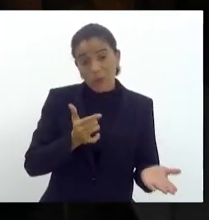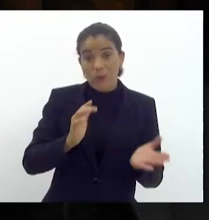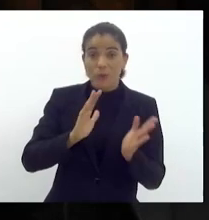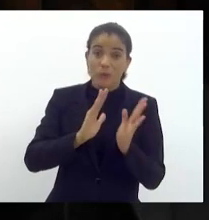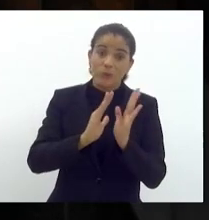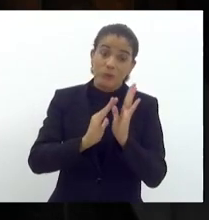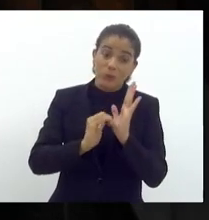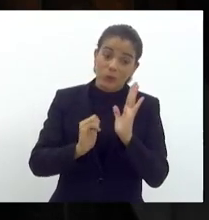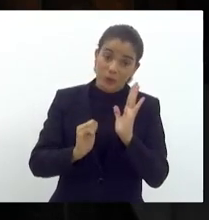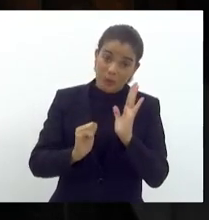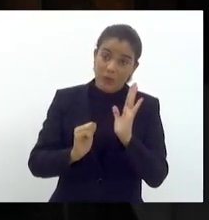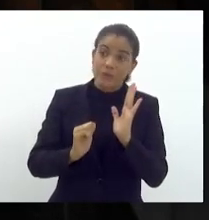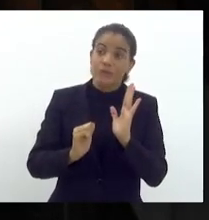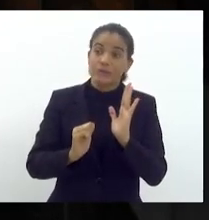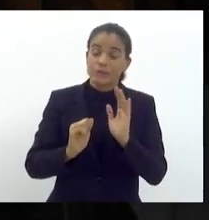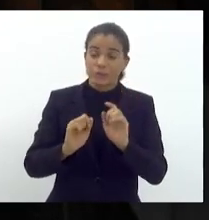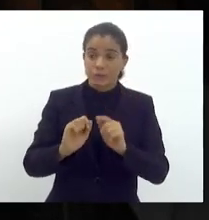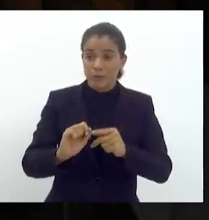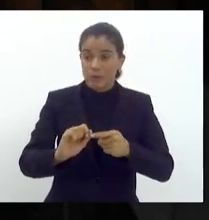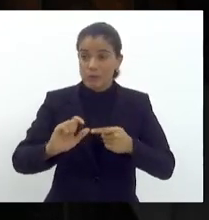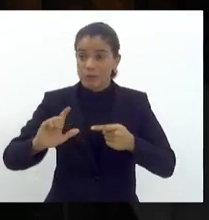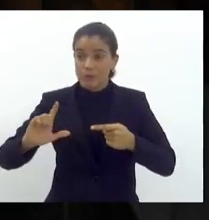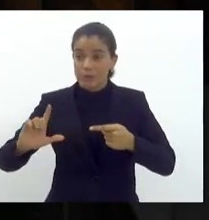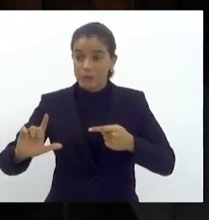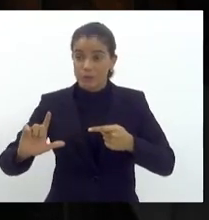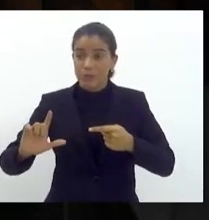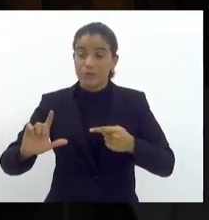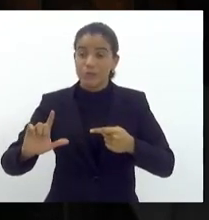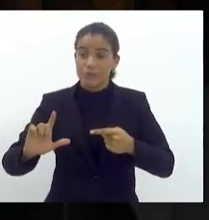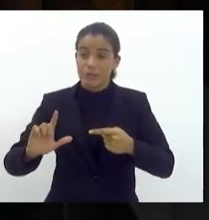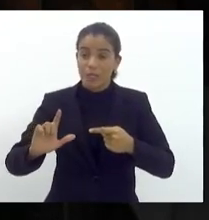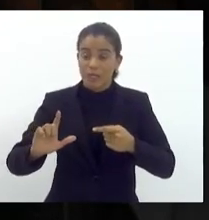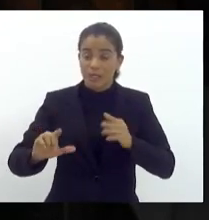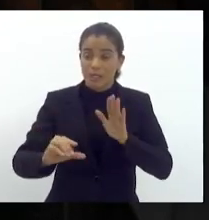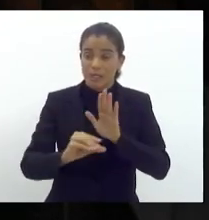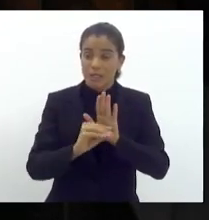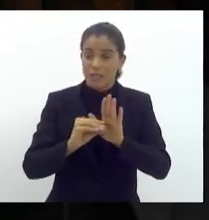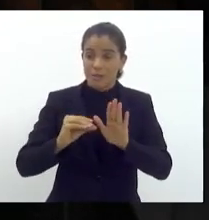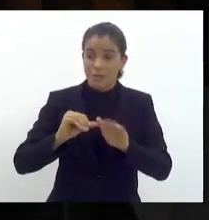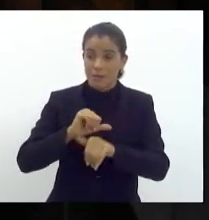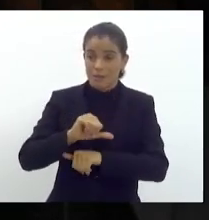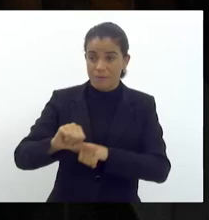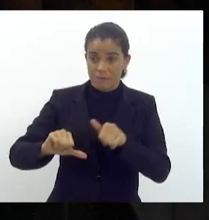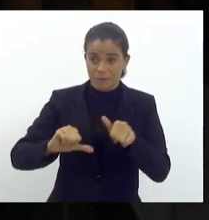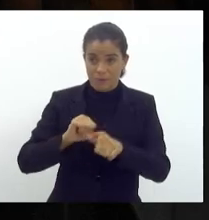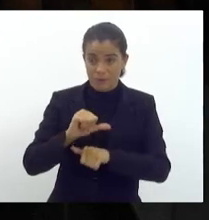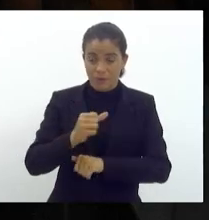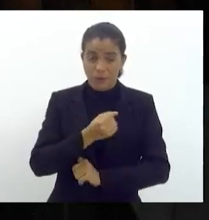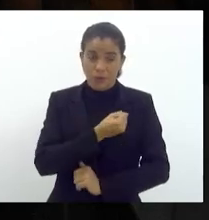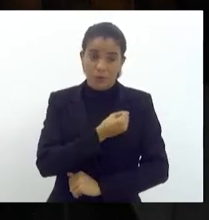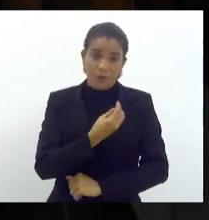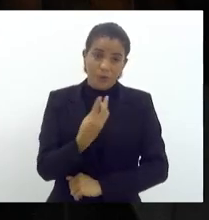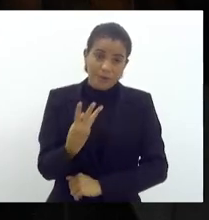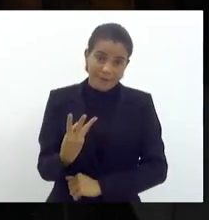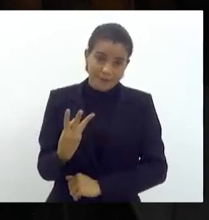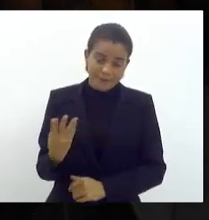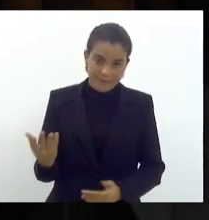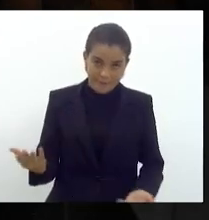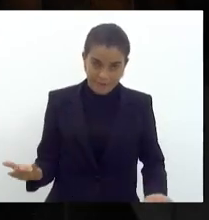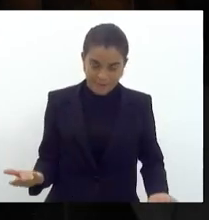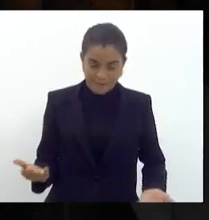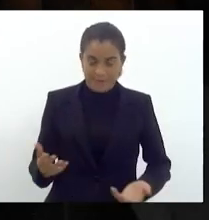retirando o destaque a emenda modificativa número 3